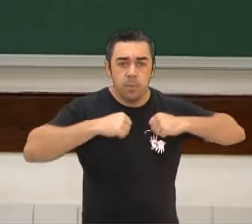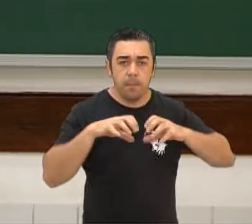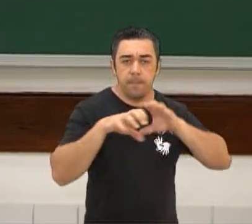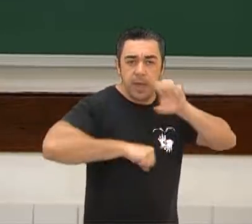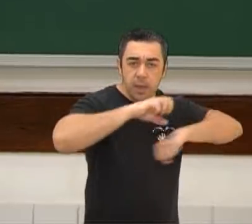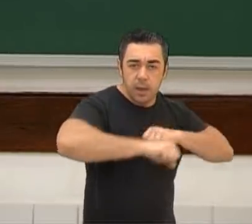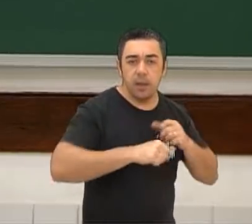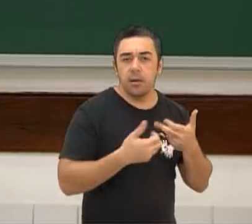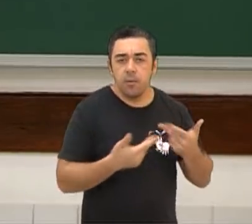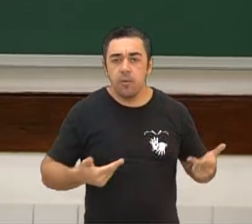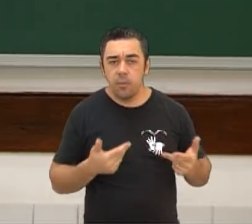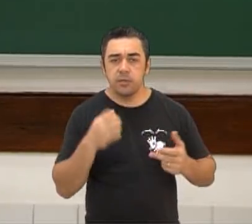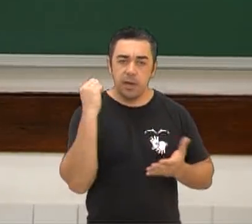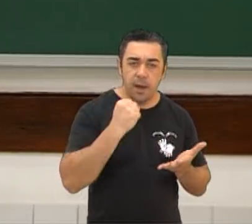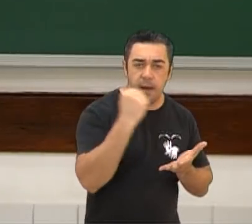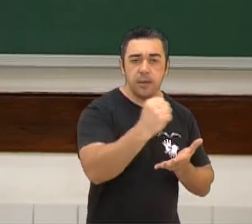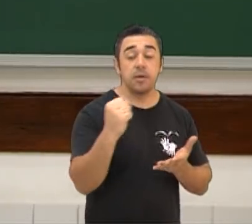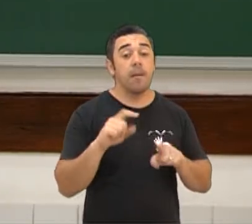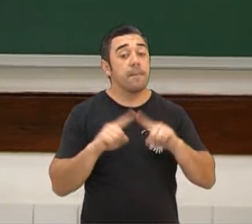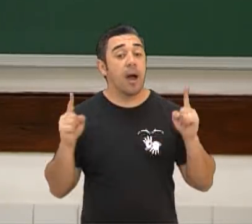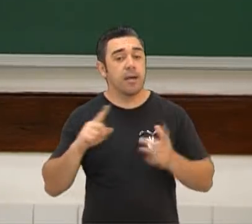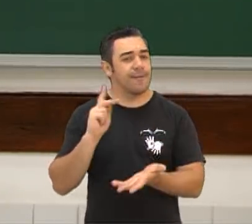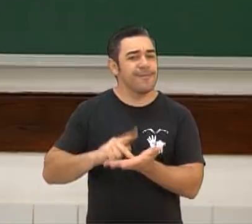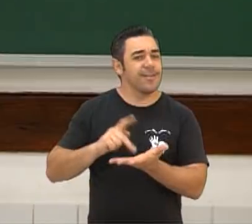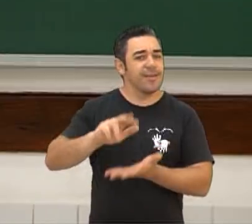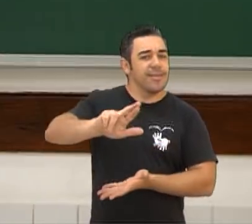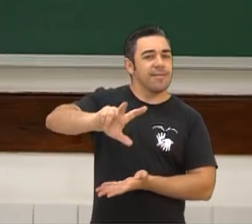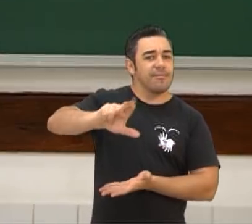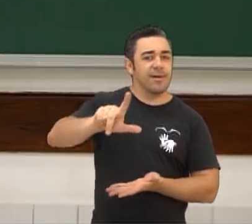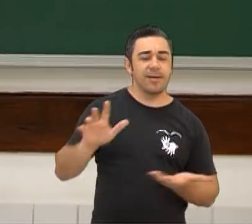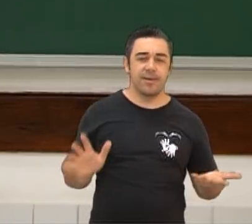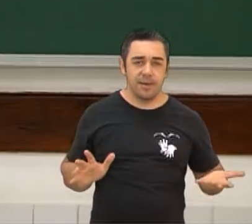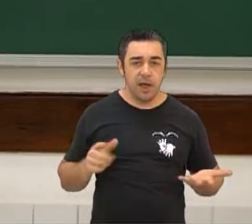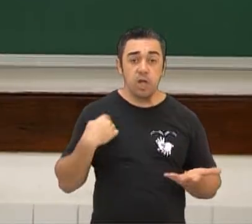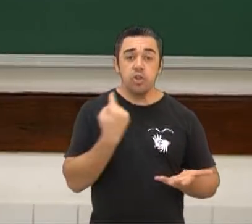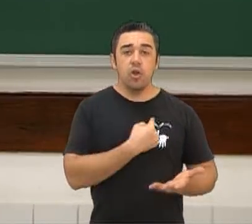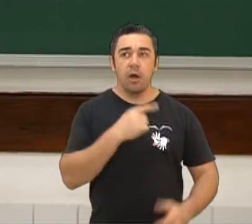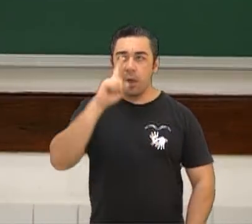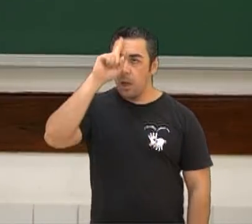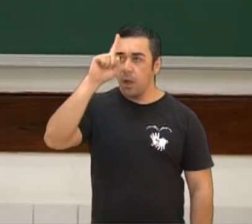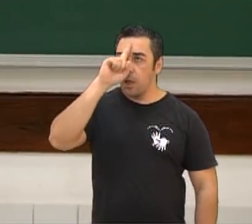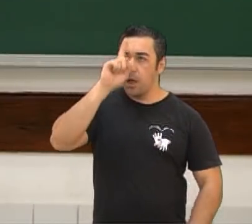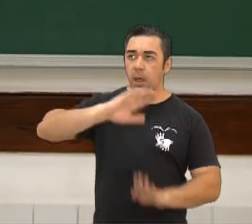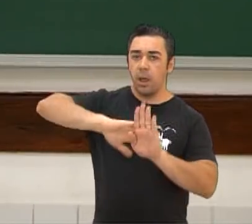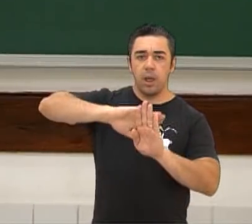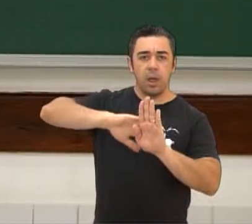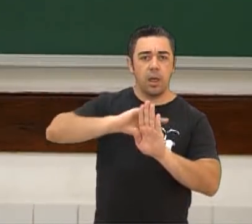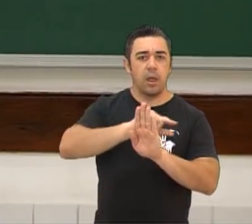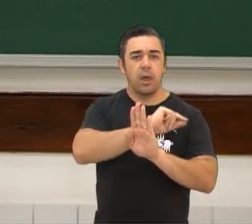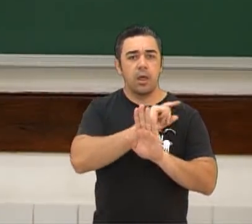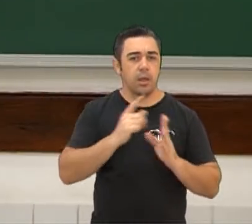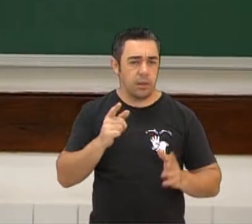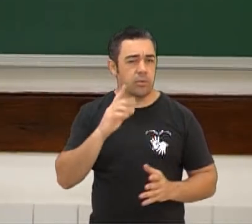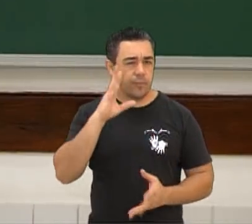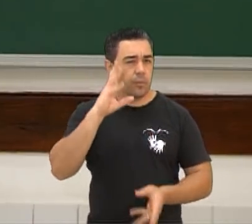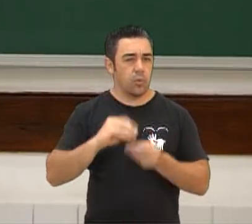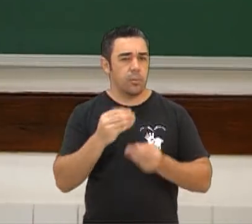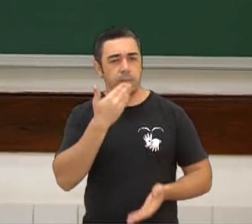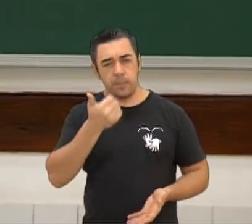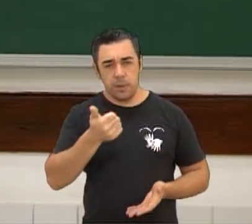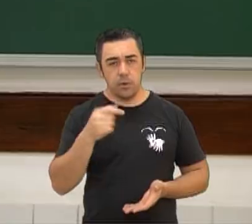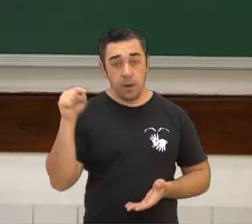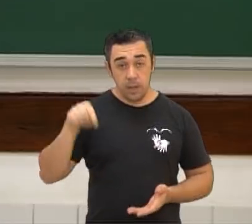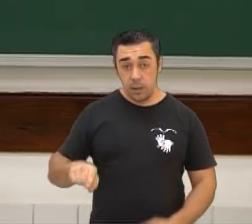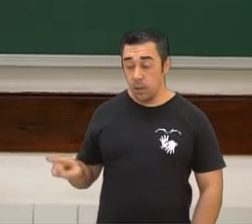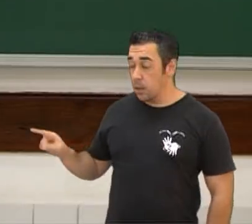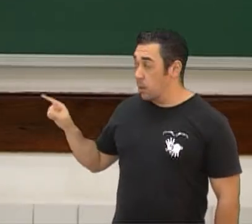se estivesse ali, quando na verdade ela foi colocada por nós mesmos, ela não estava lá. Tá? A gente vai entender isso aí um pouquinho melhor aqui,